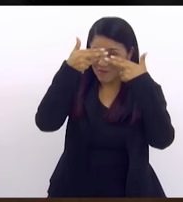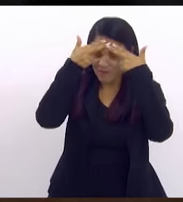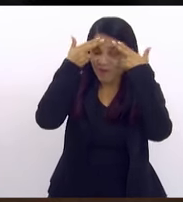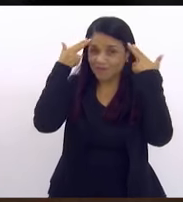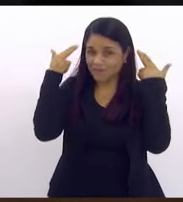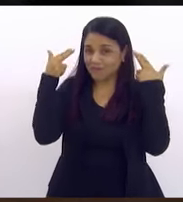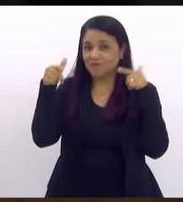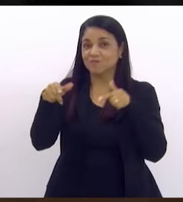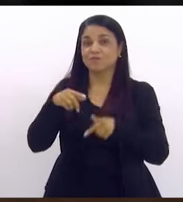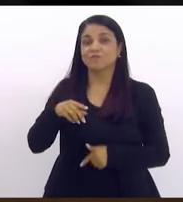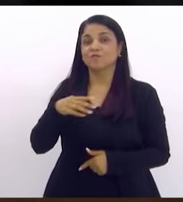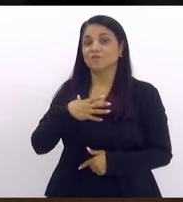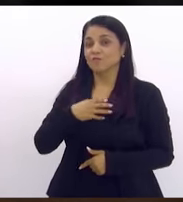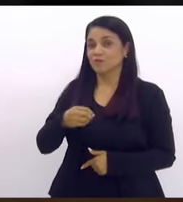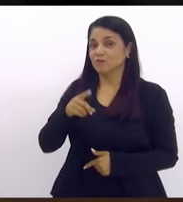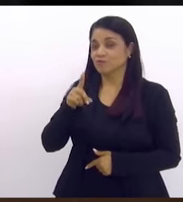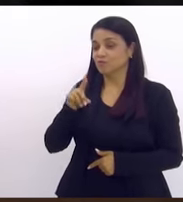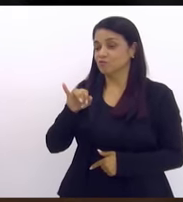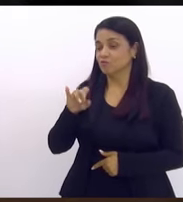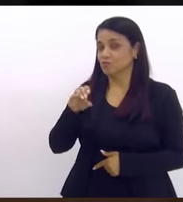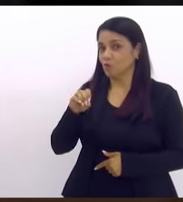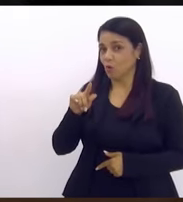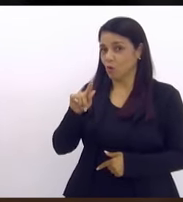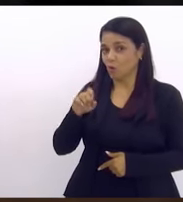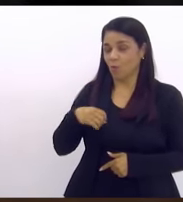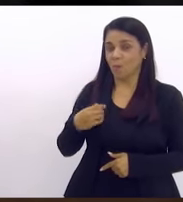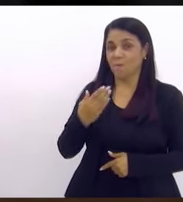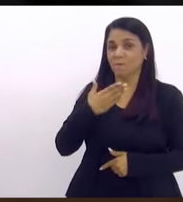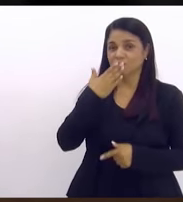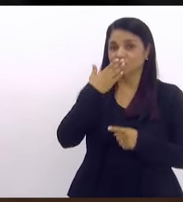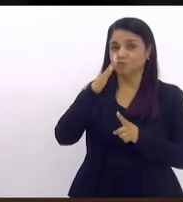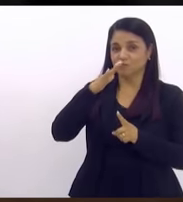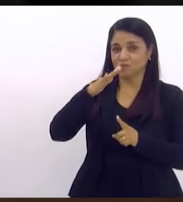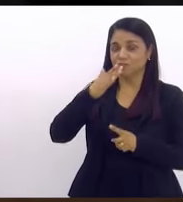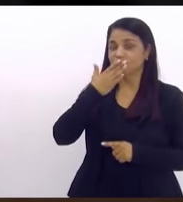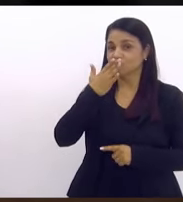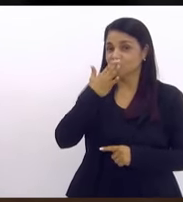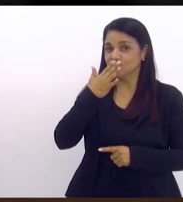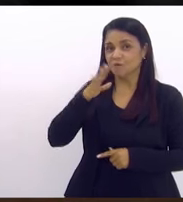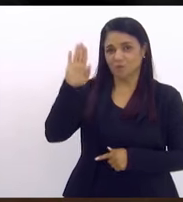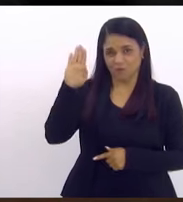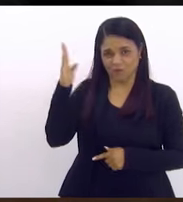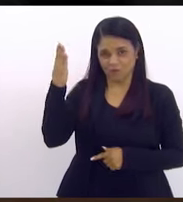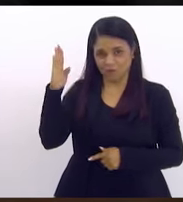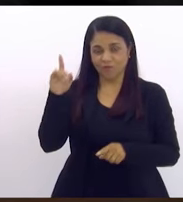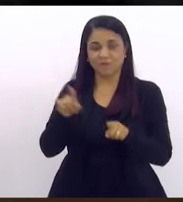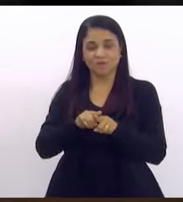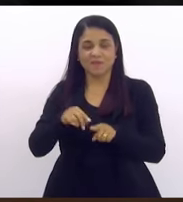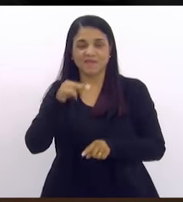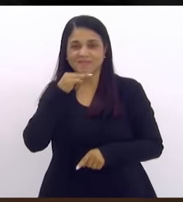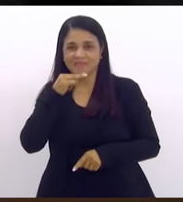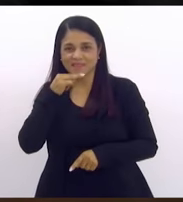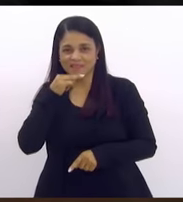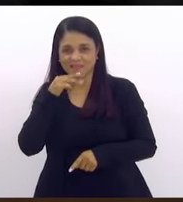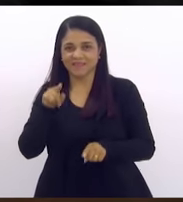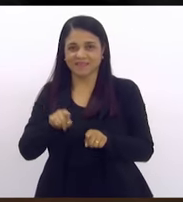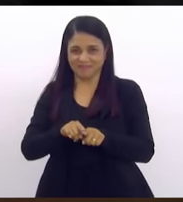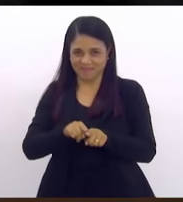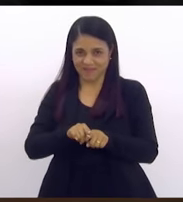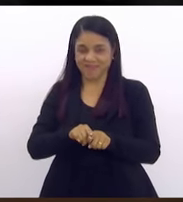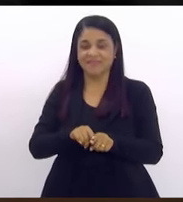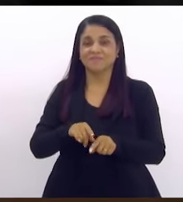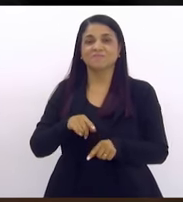Diogo grande botafoguense a neta Luísa e o casal de Netos que lhe deu Ana Marta preenche a